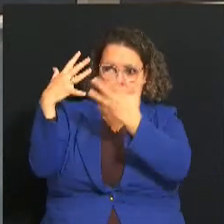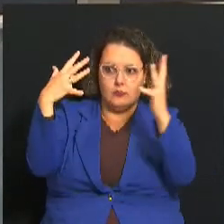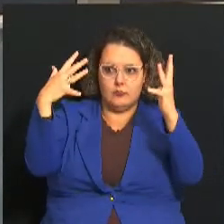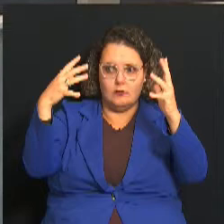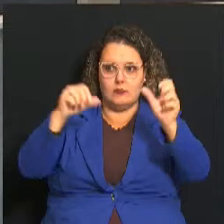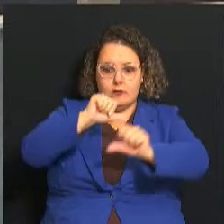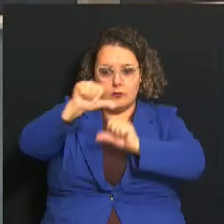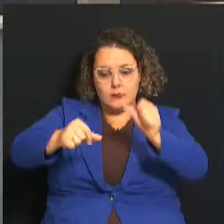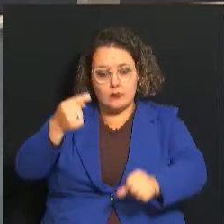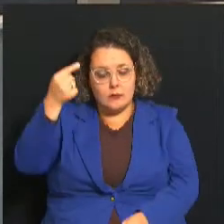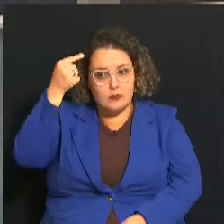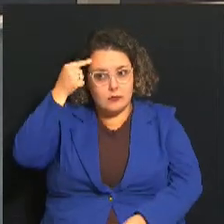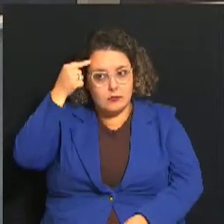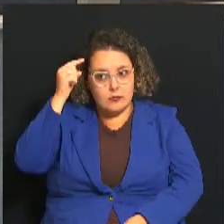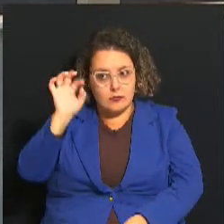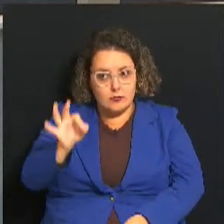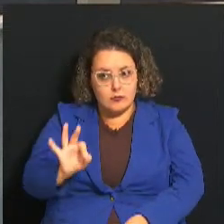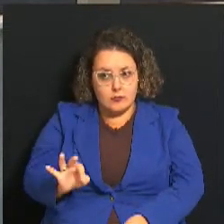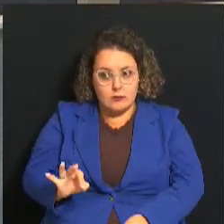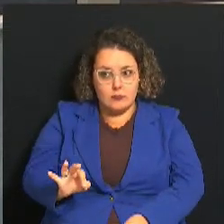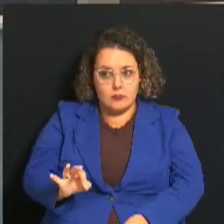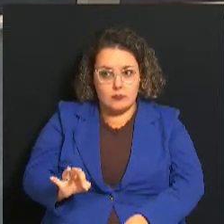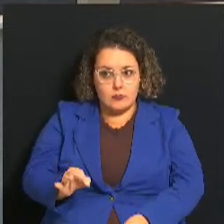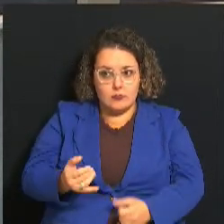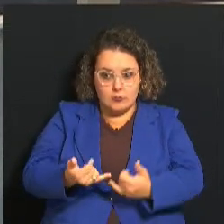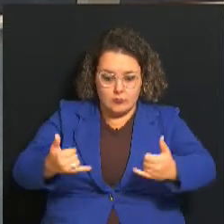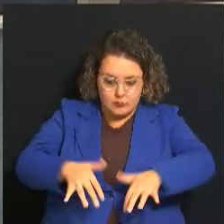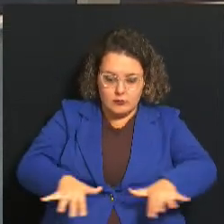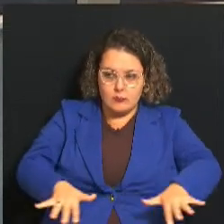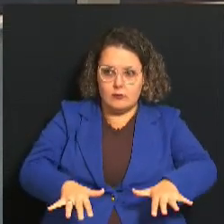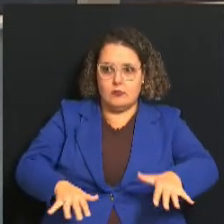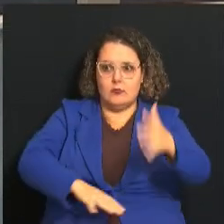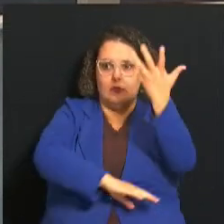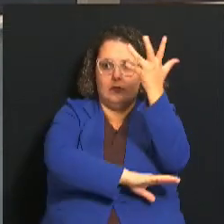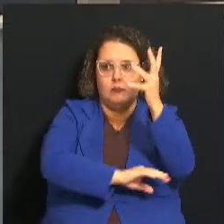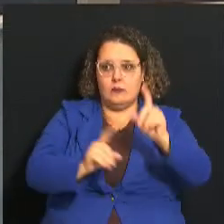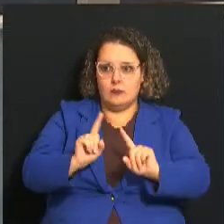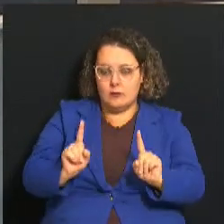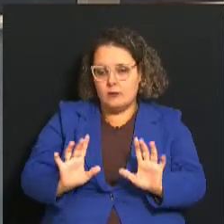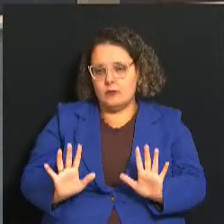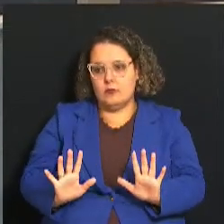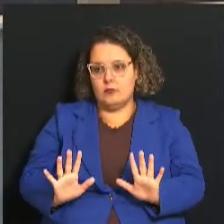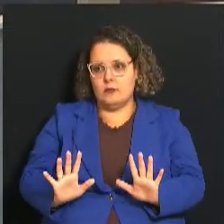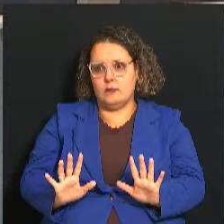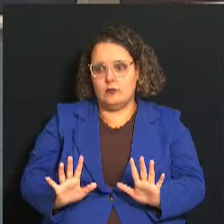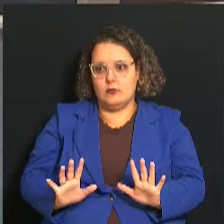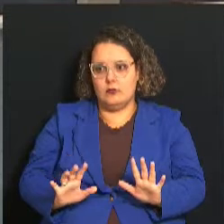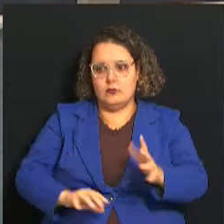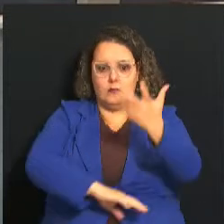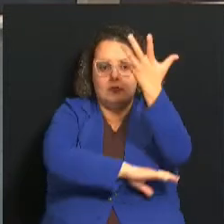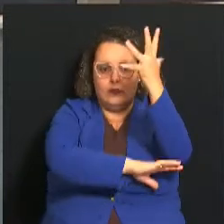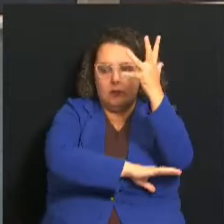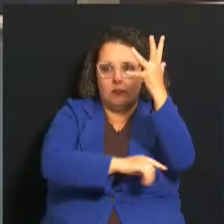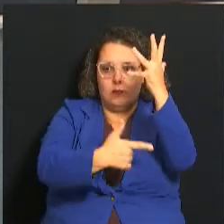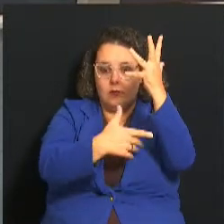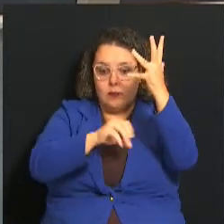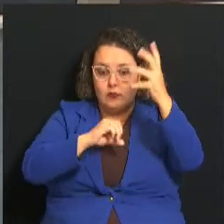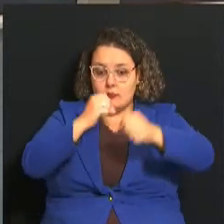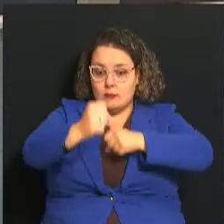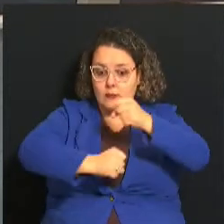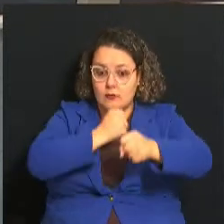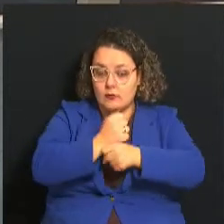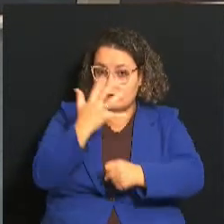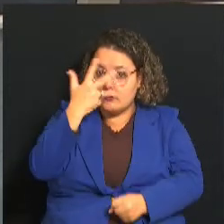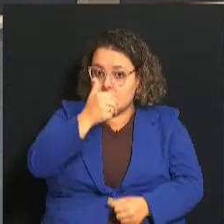mentalidade, tá certo? O fio se enterra em qualquer lugar, a árvore não, fica ali 20 anos para ela ficar bonita. Então, esse